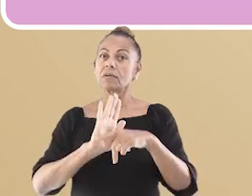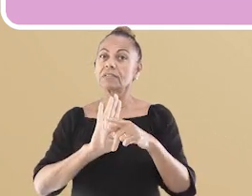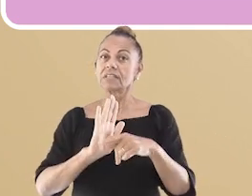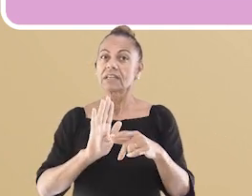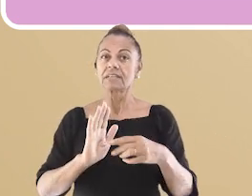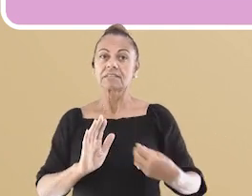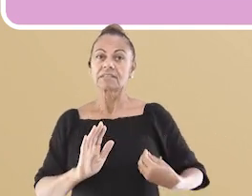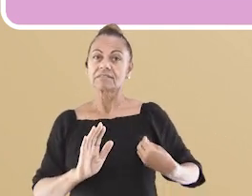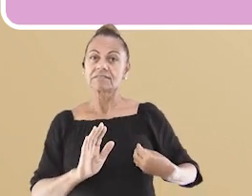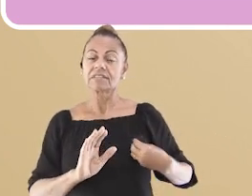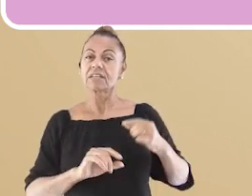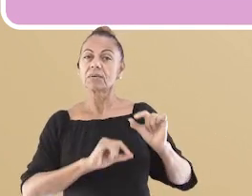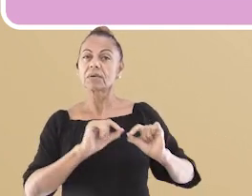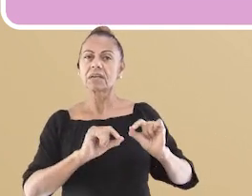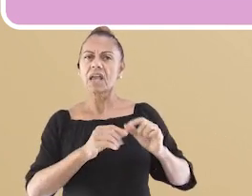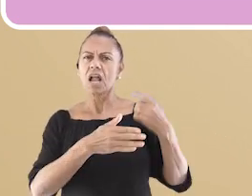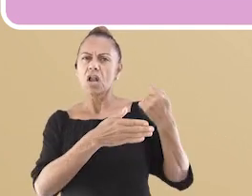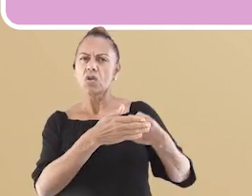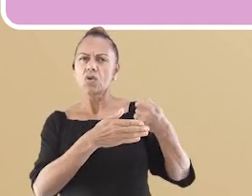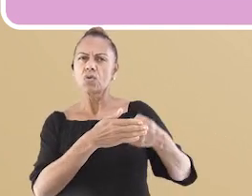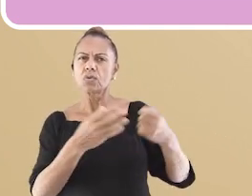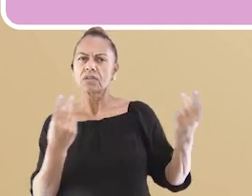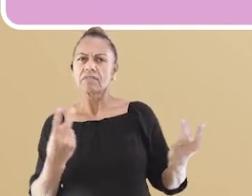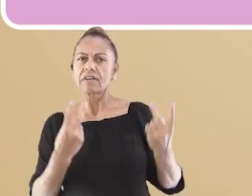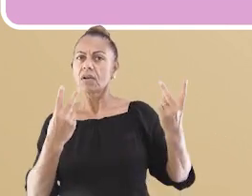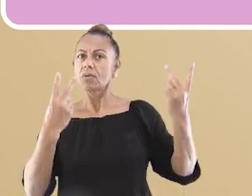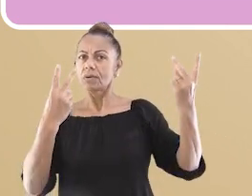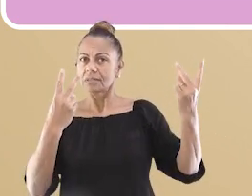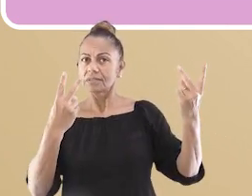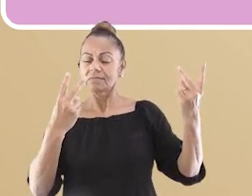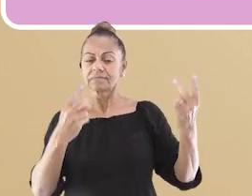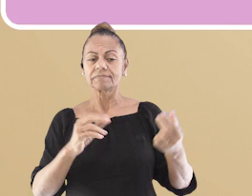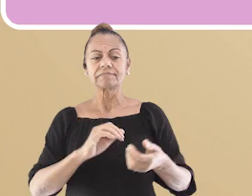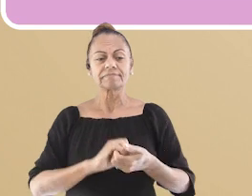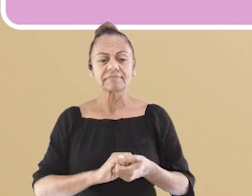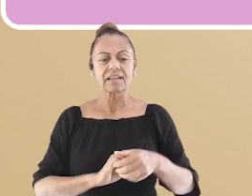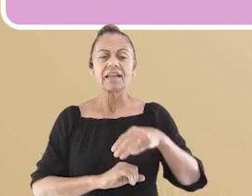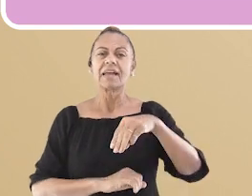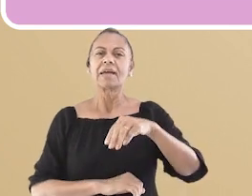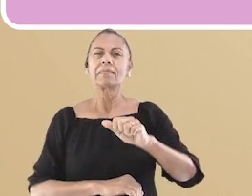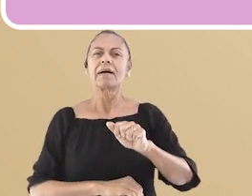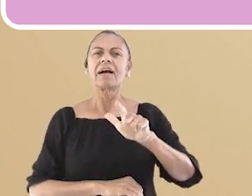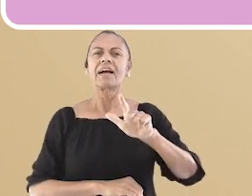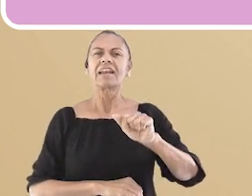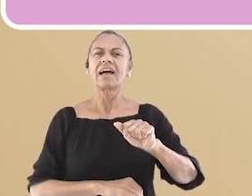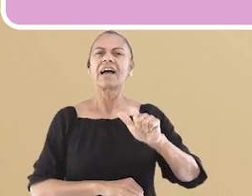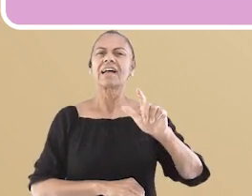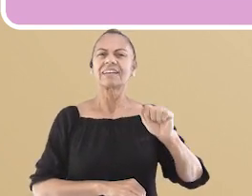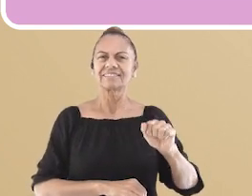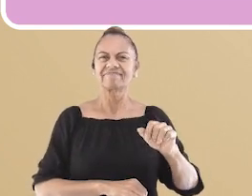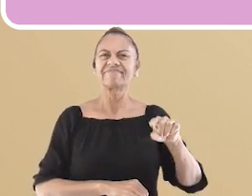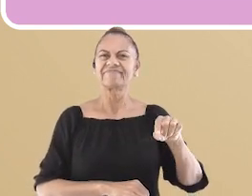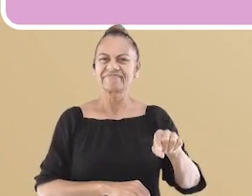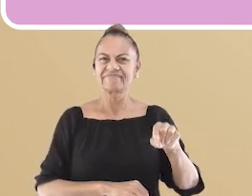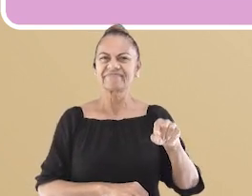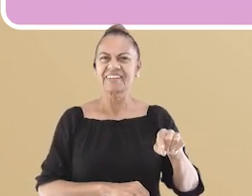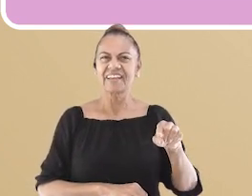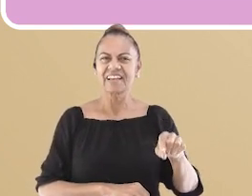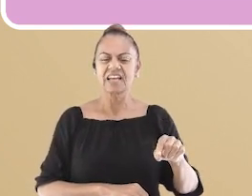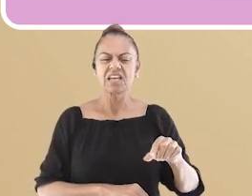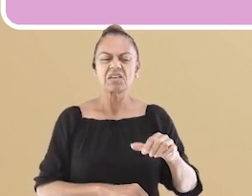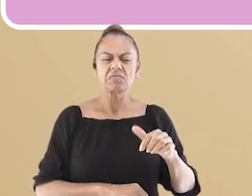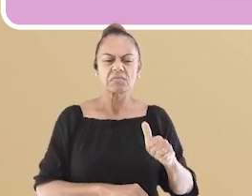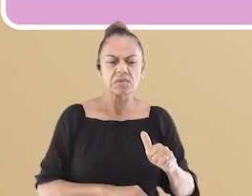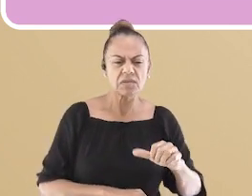seus valores. É o caso da paquistanesa Malala, em